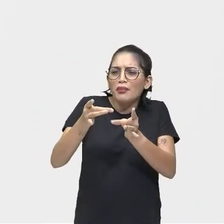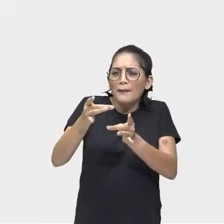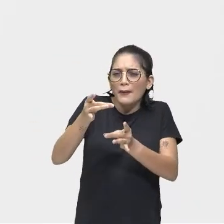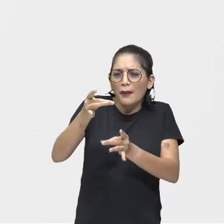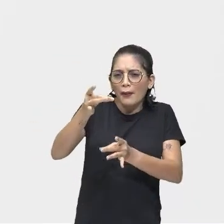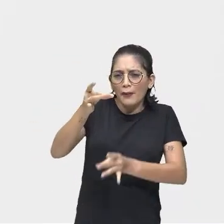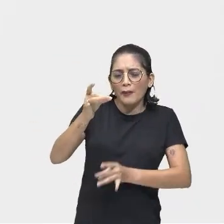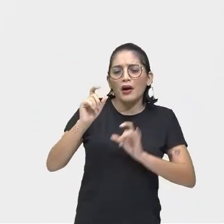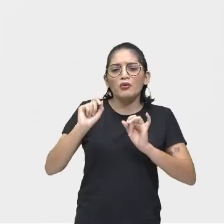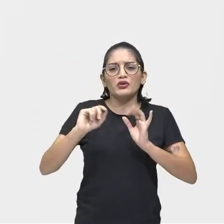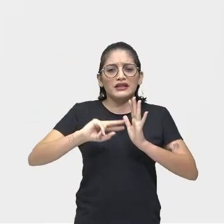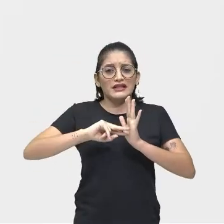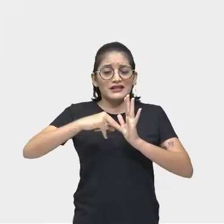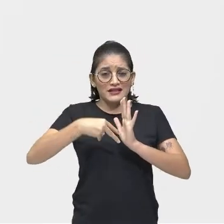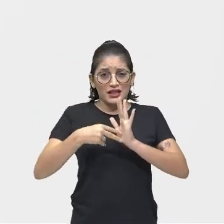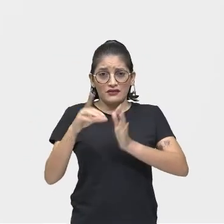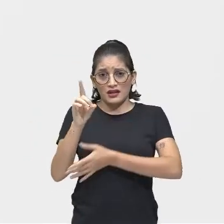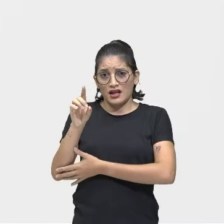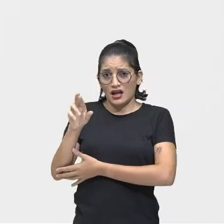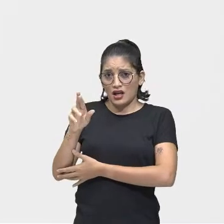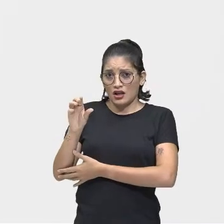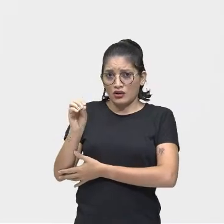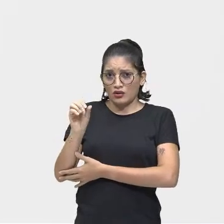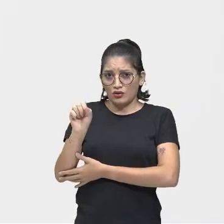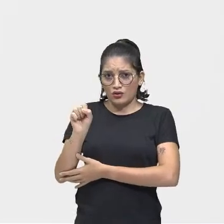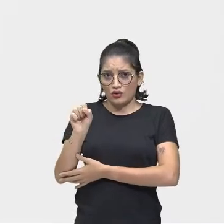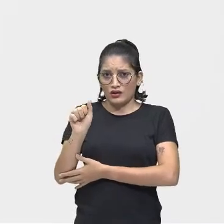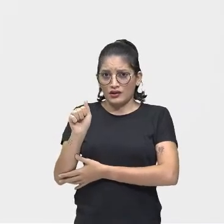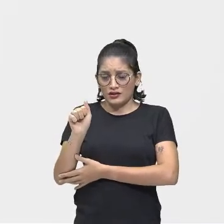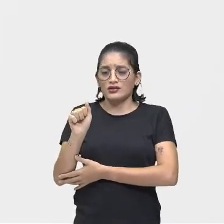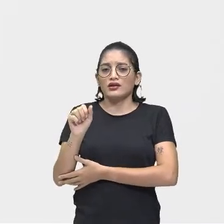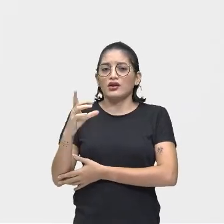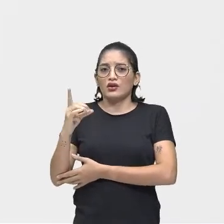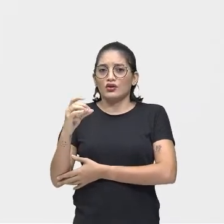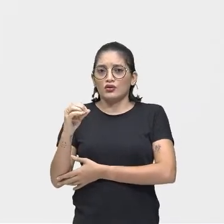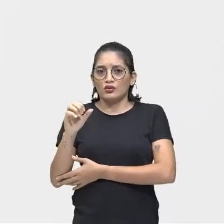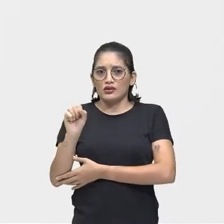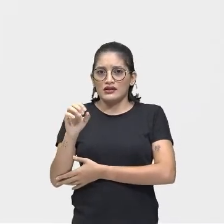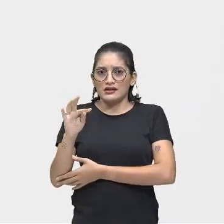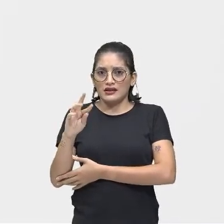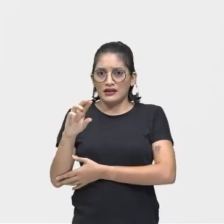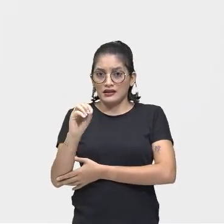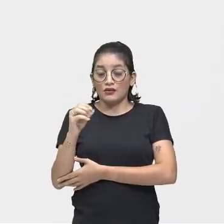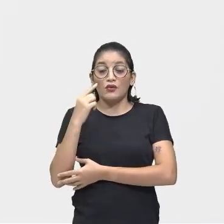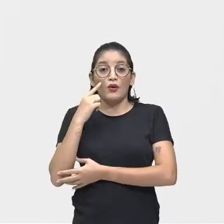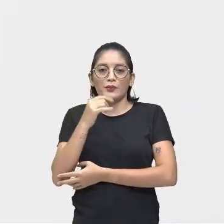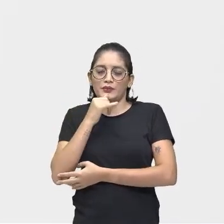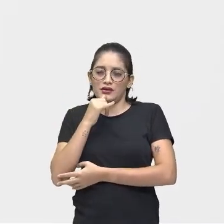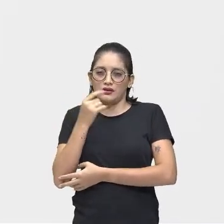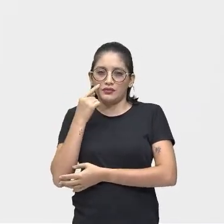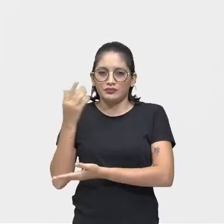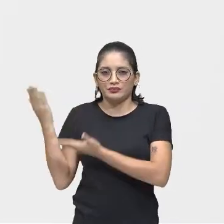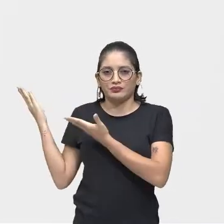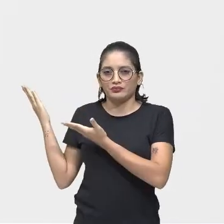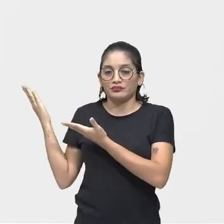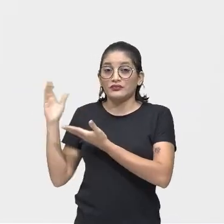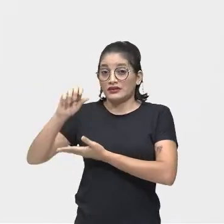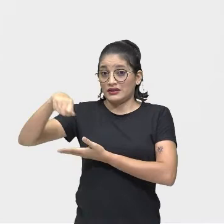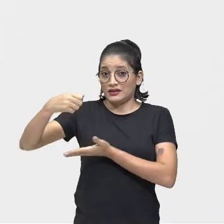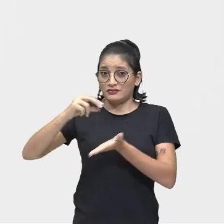sobre o que seriam as drogas do sertão. Aqui, exemplo de drogas do sertão, eu trouxe para a gente estudar o